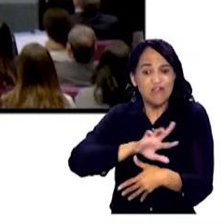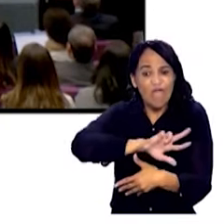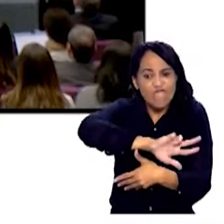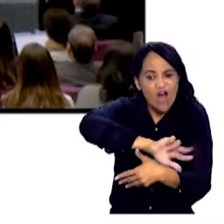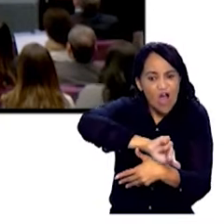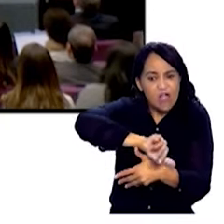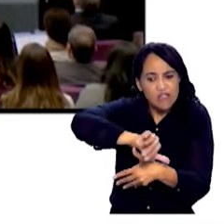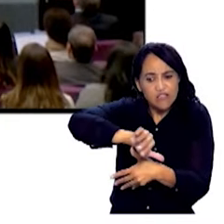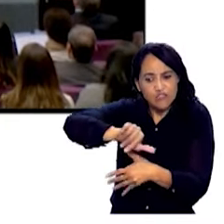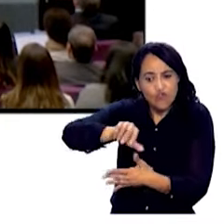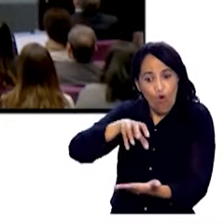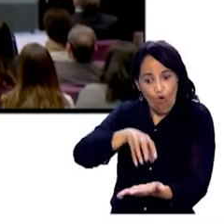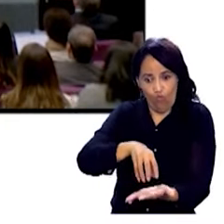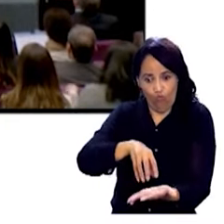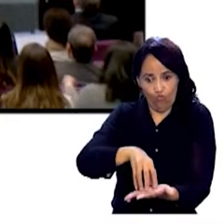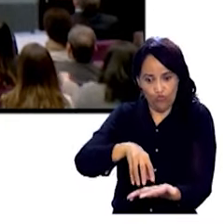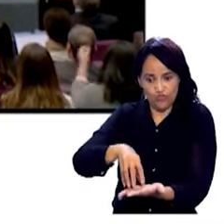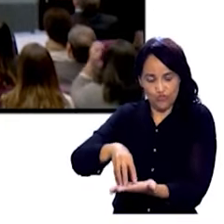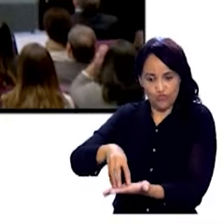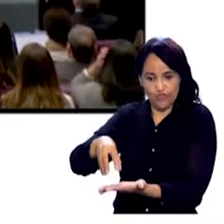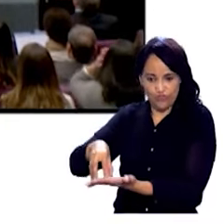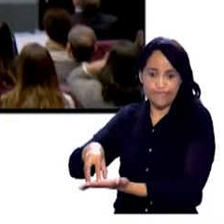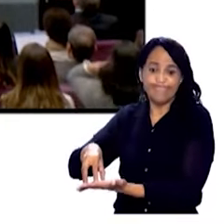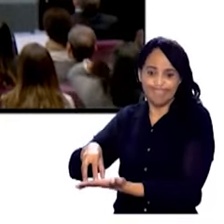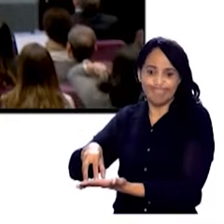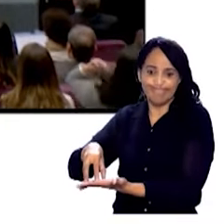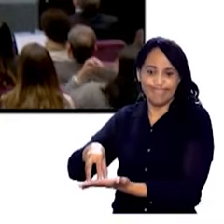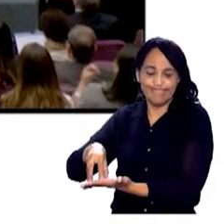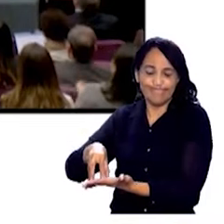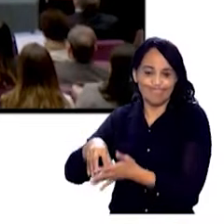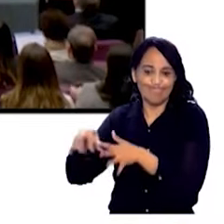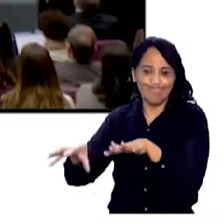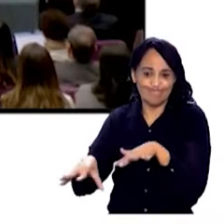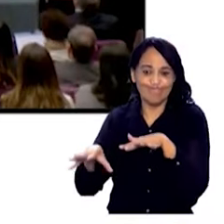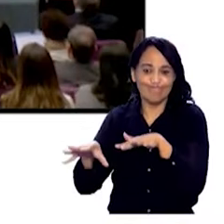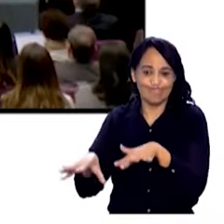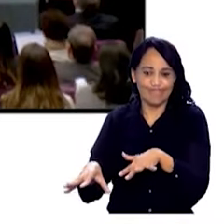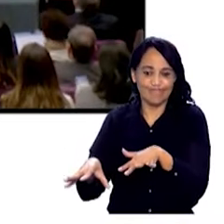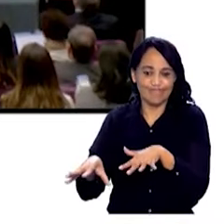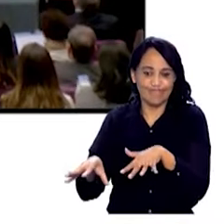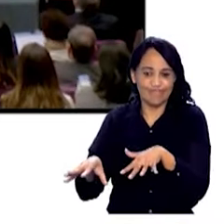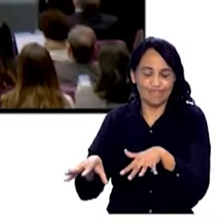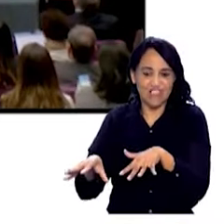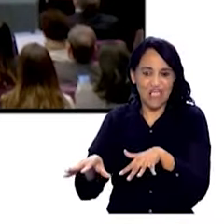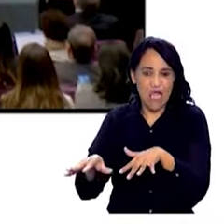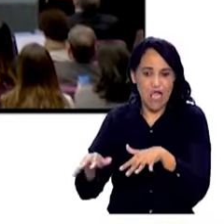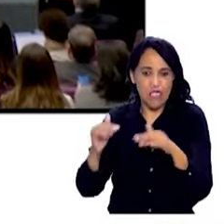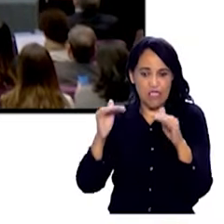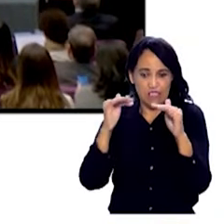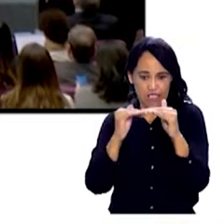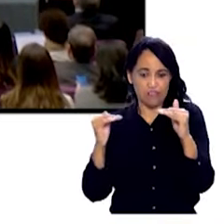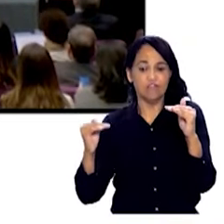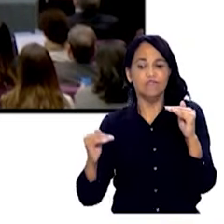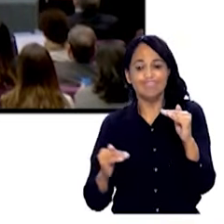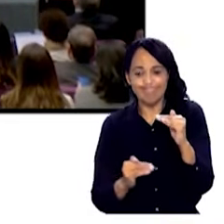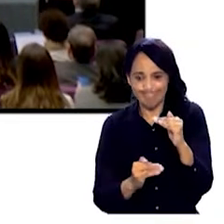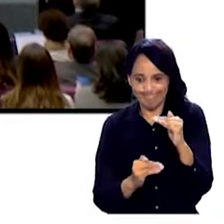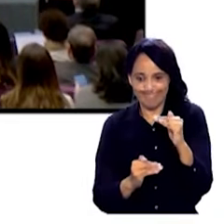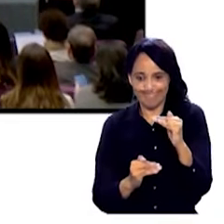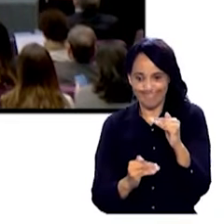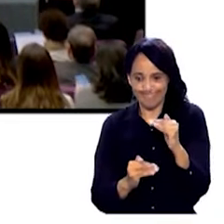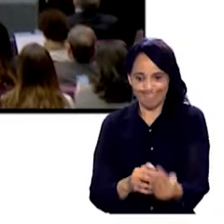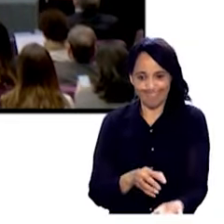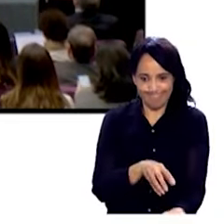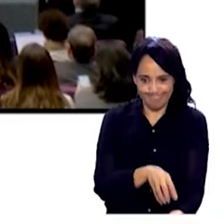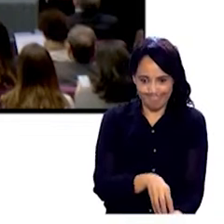cabem apelos de todas as cortes inferiores do Reino Unido pra Suprema corte do Reino Unido eh e